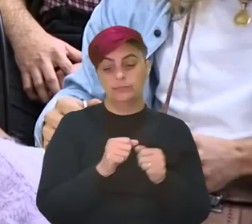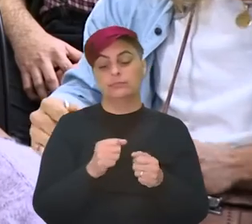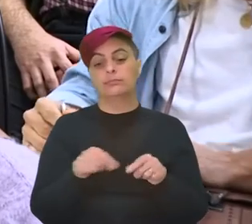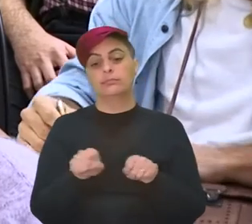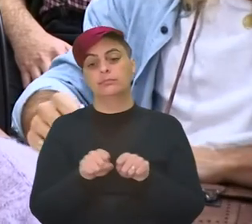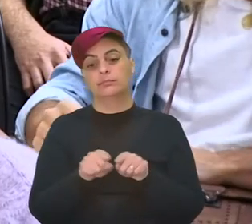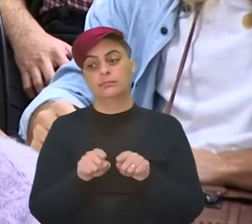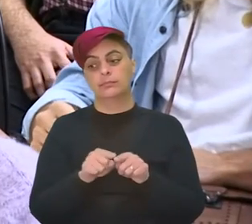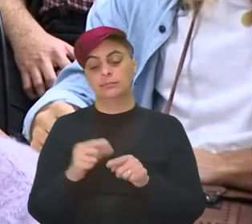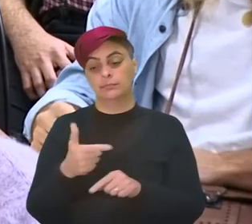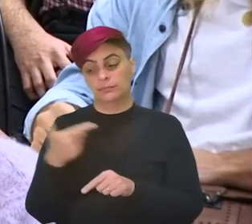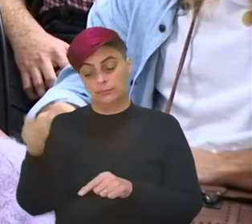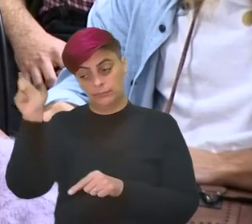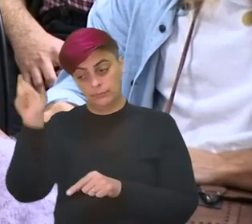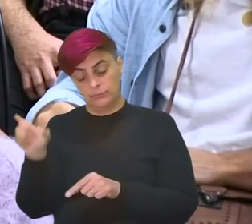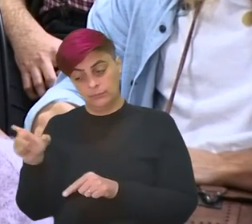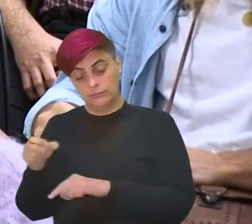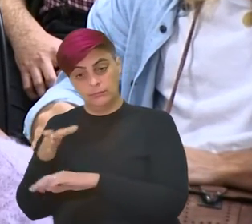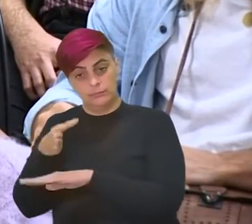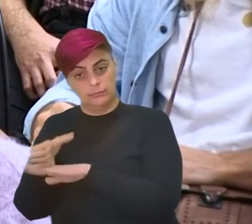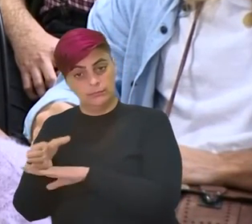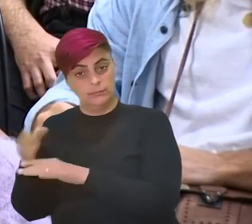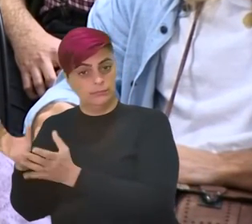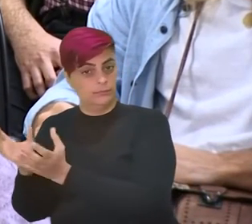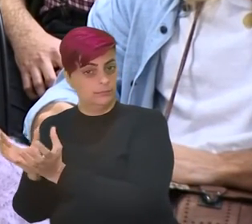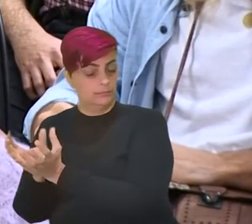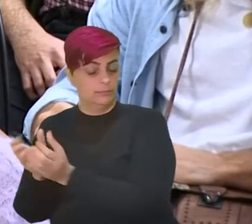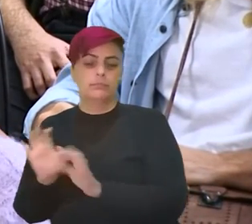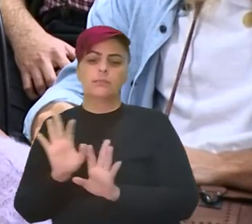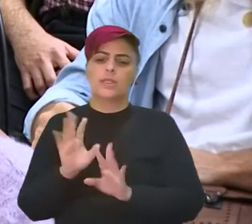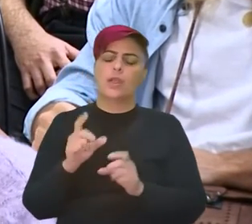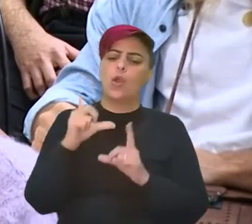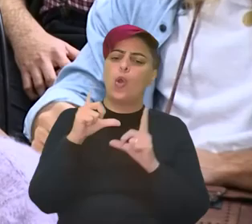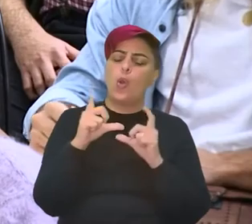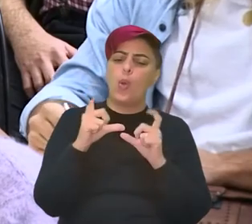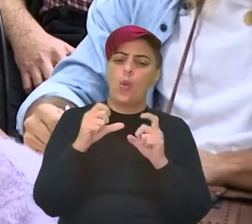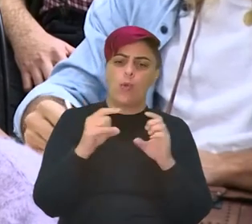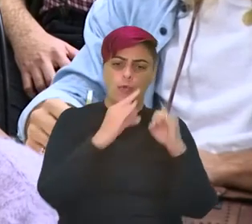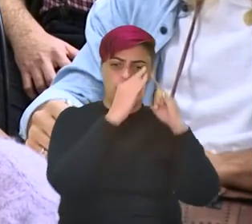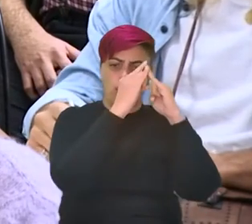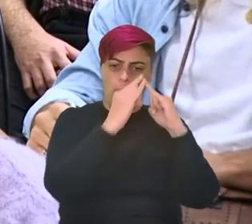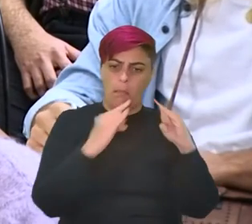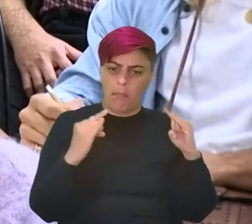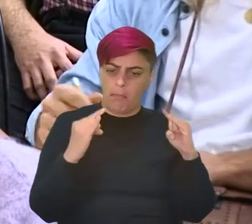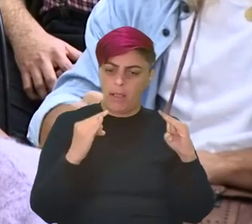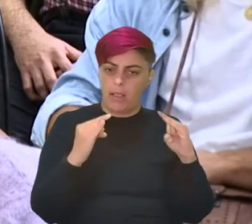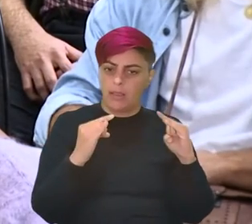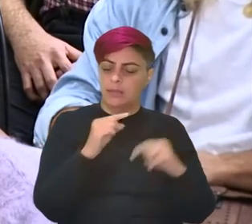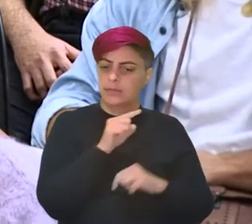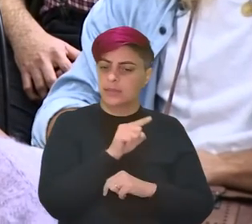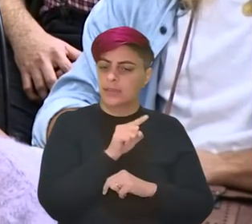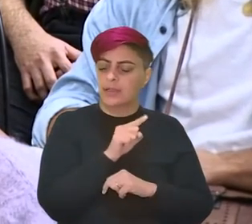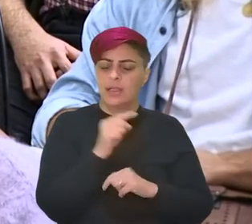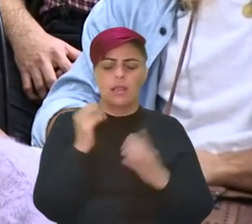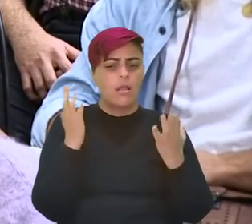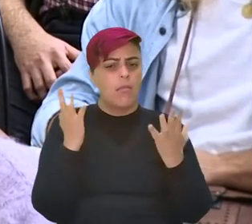os trobrandeses, se posicionam. Aquela foto da barraca do Malinowski